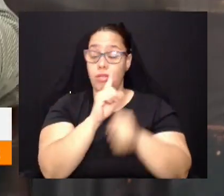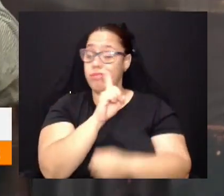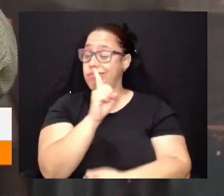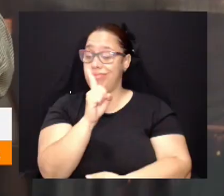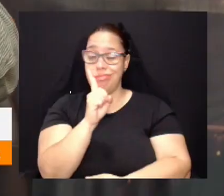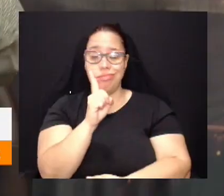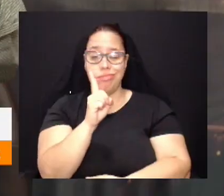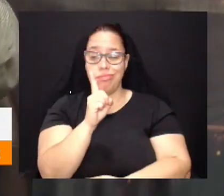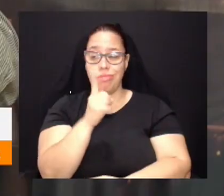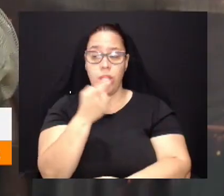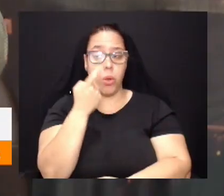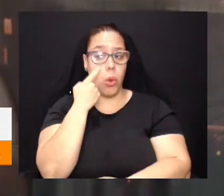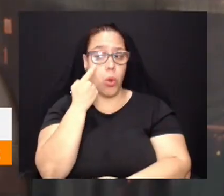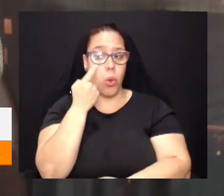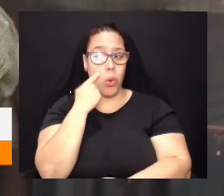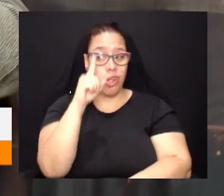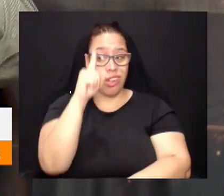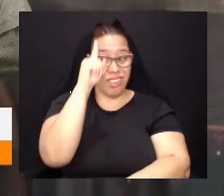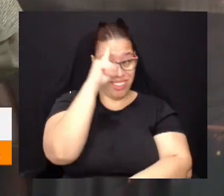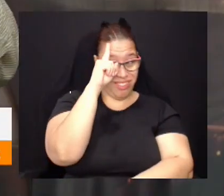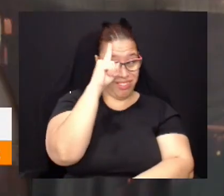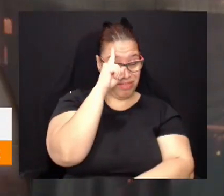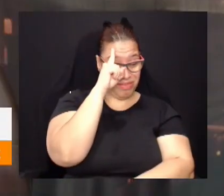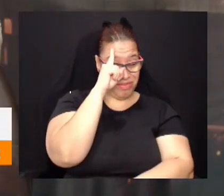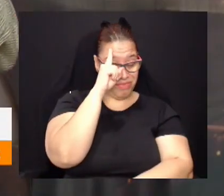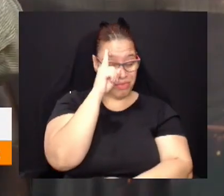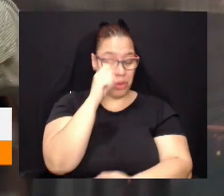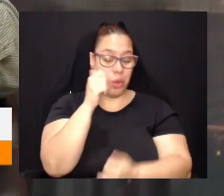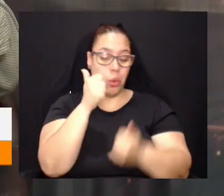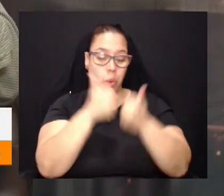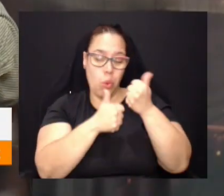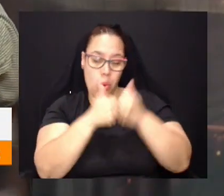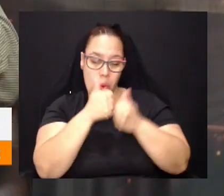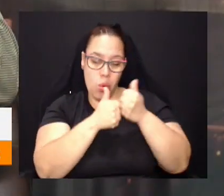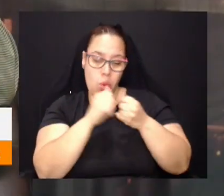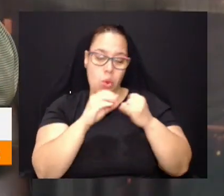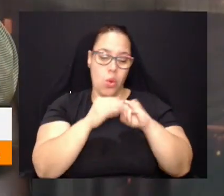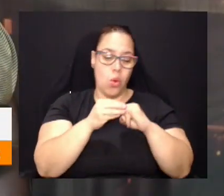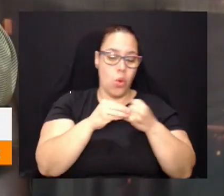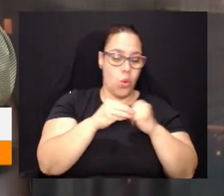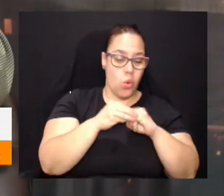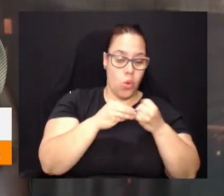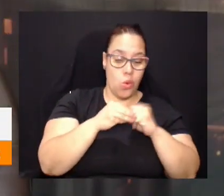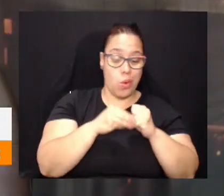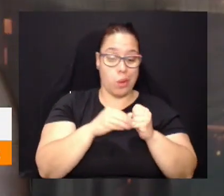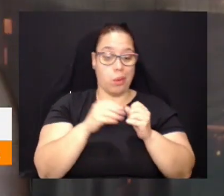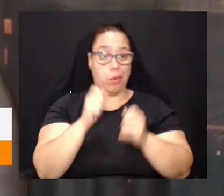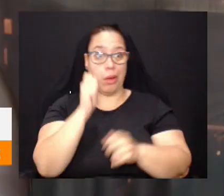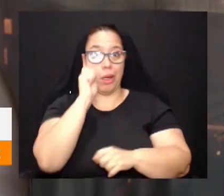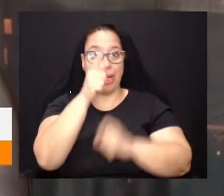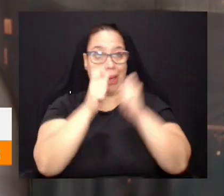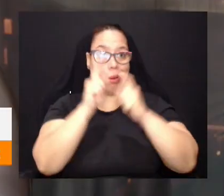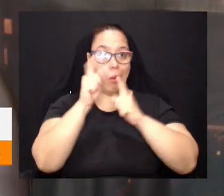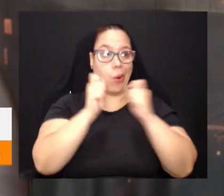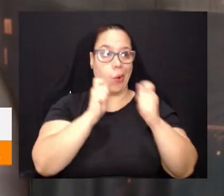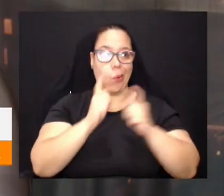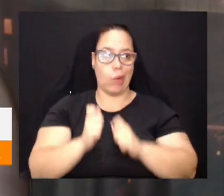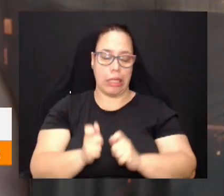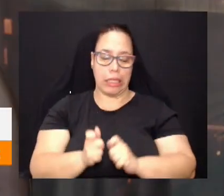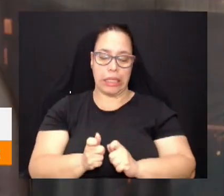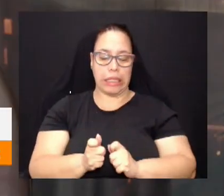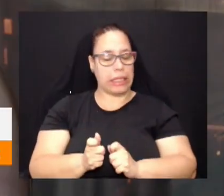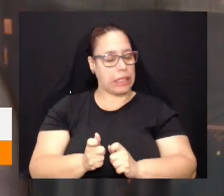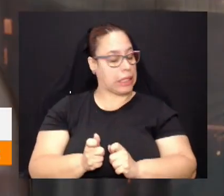ver o dia a dia, o arroz com feijão, os boletos, né? Então, as coisas que vão, de fato,